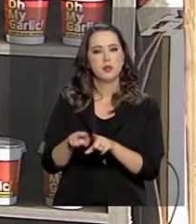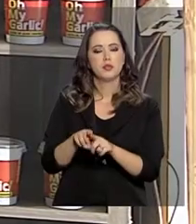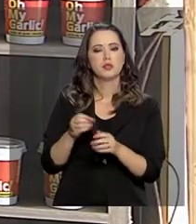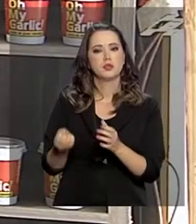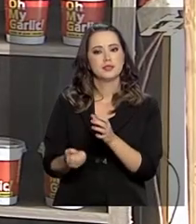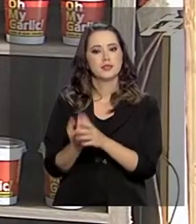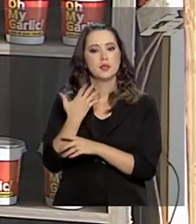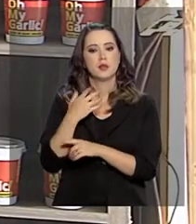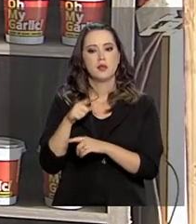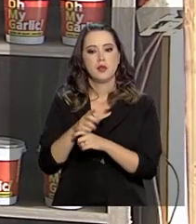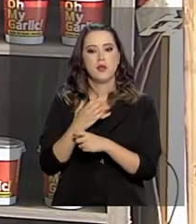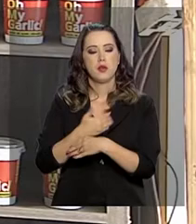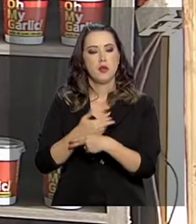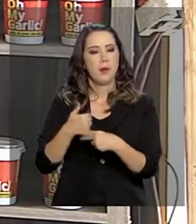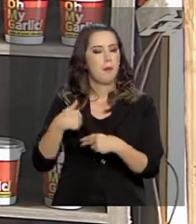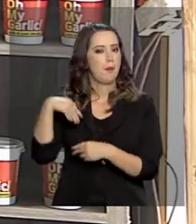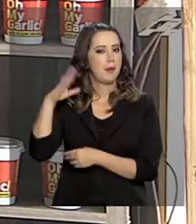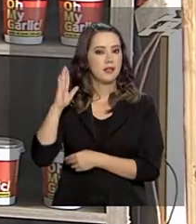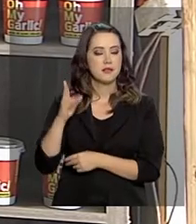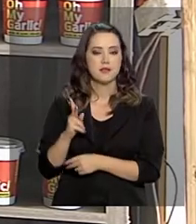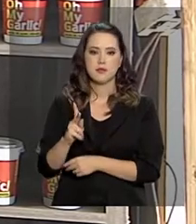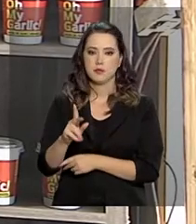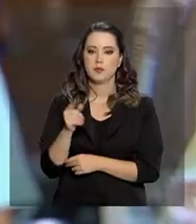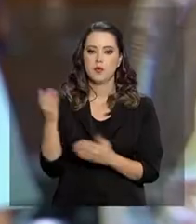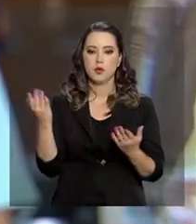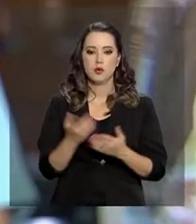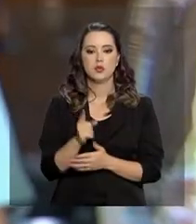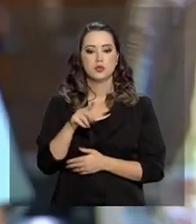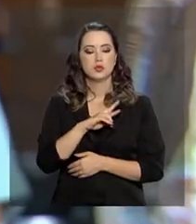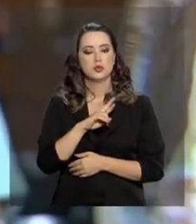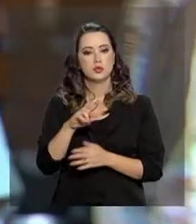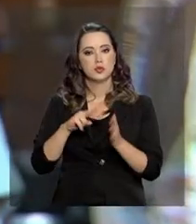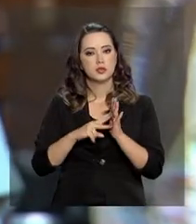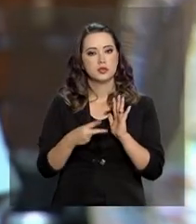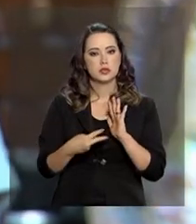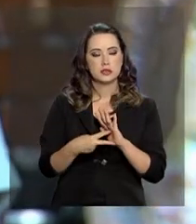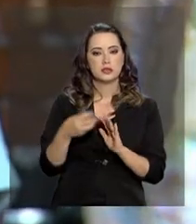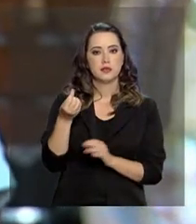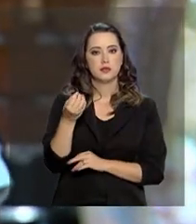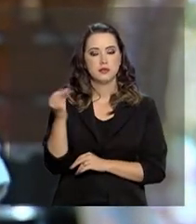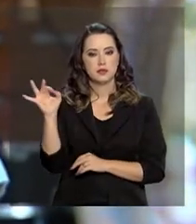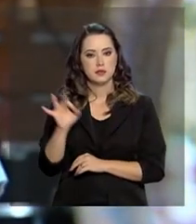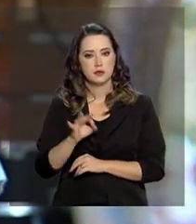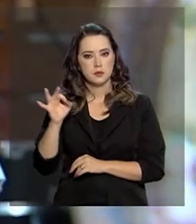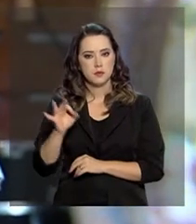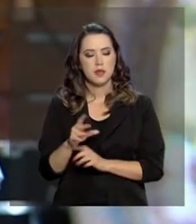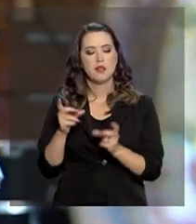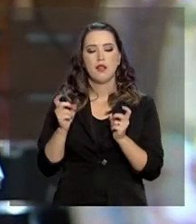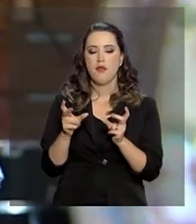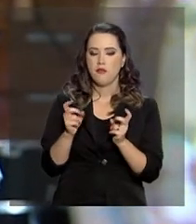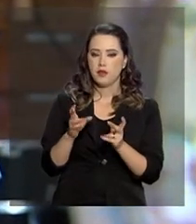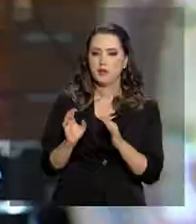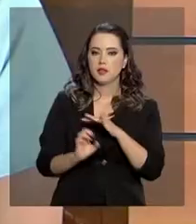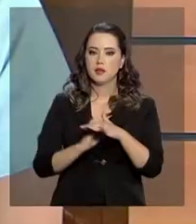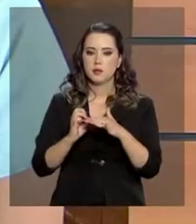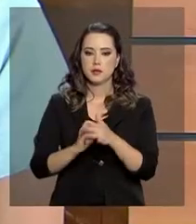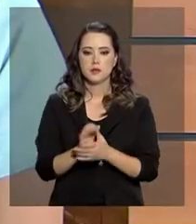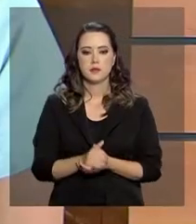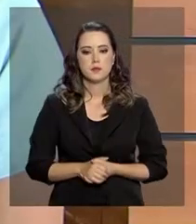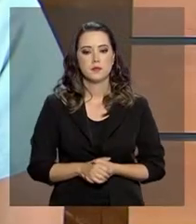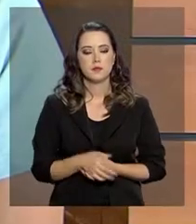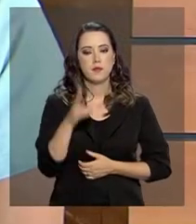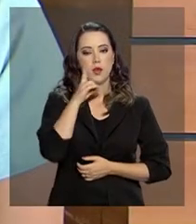produzir em alta escala hoje o produto é responsável por 60% do faturamento da empresa